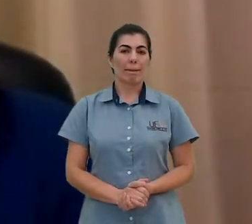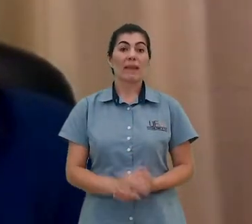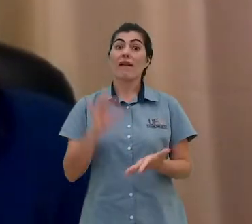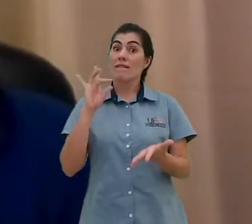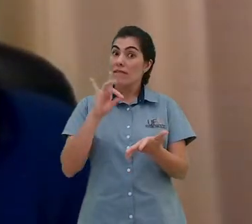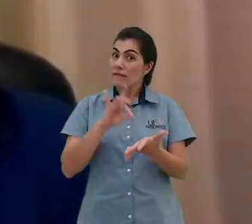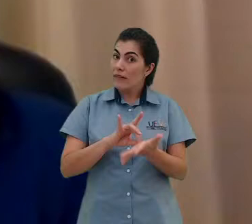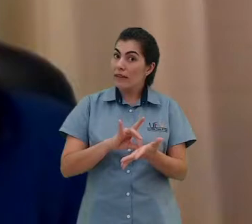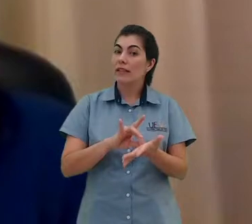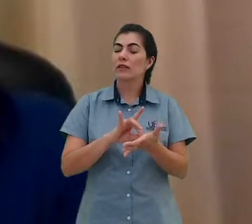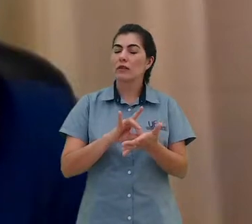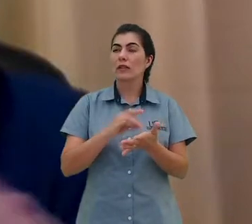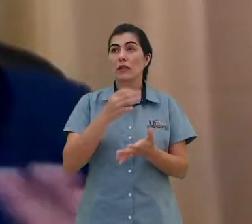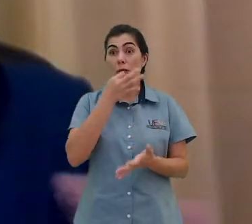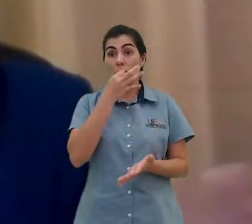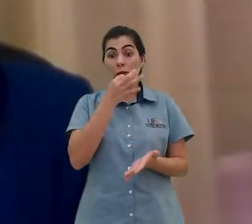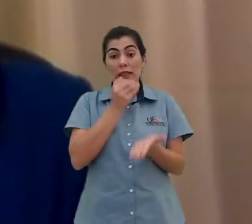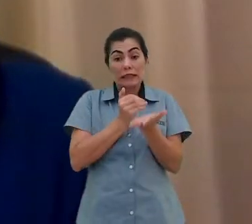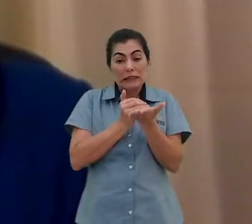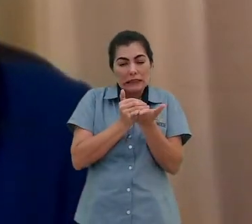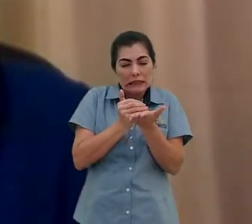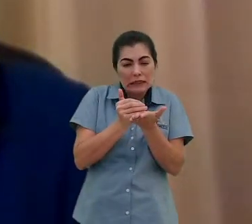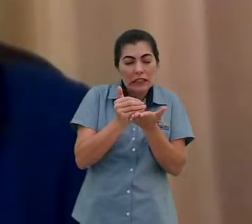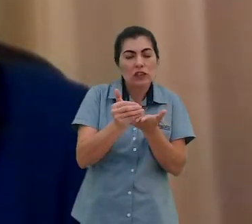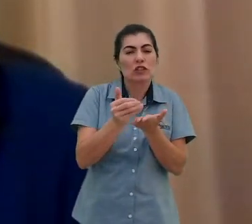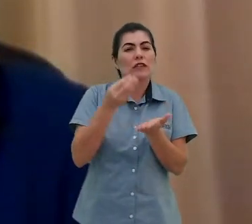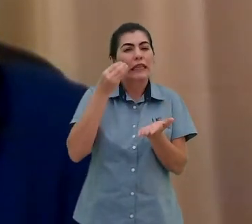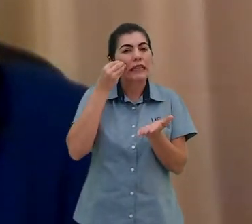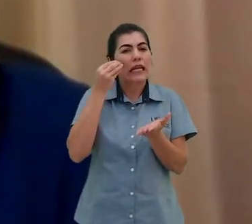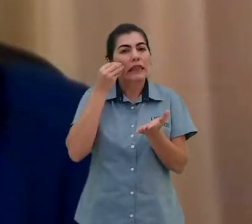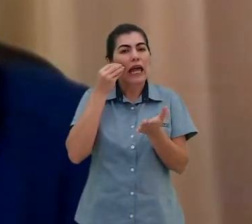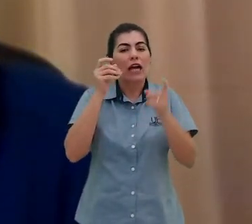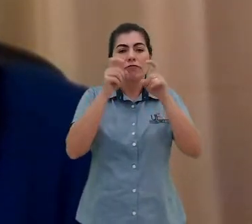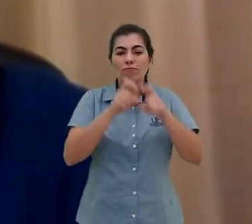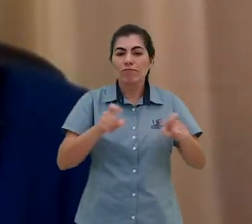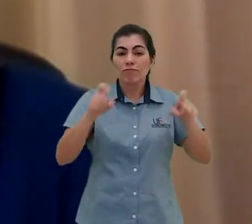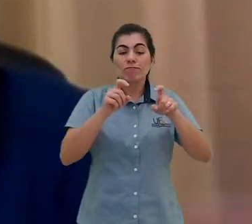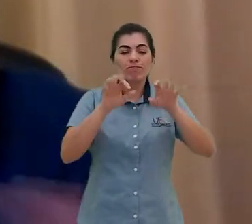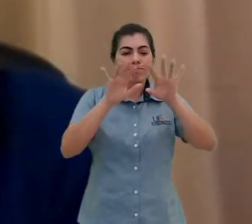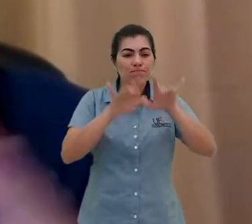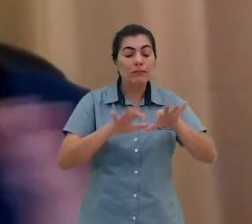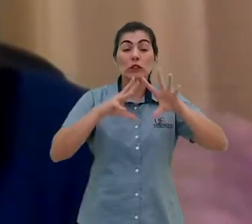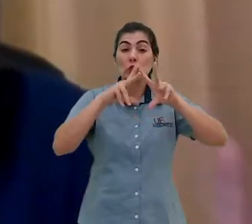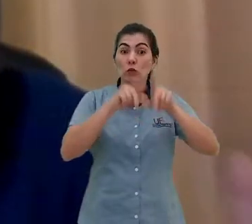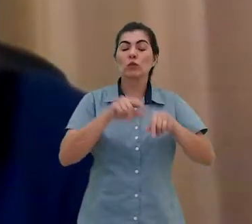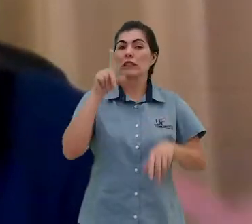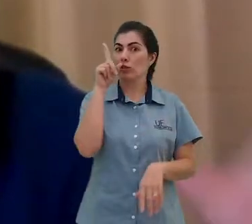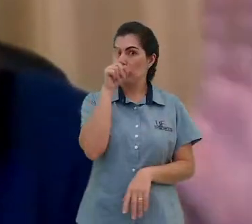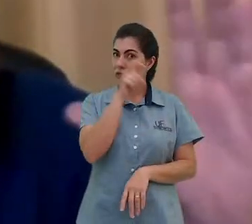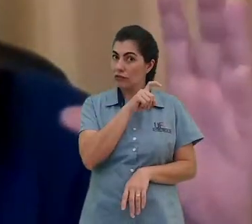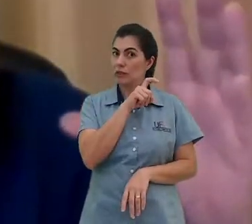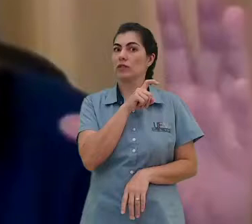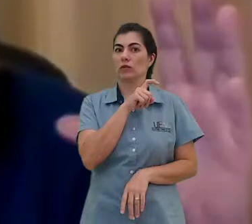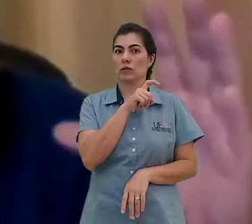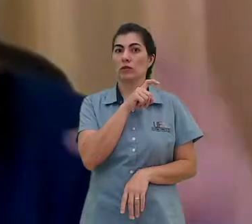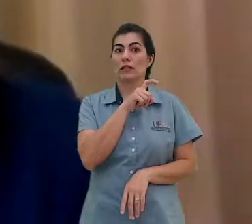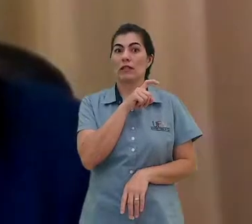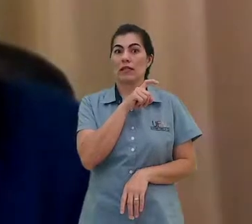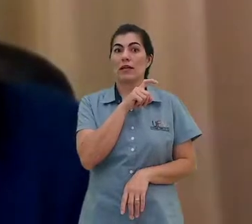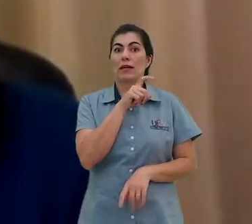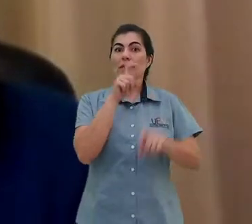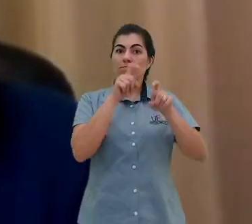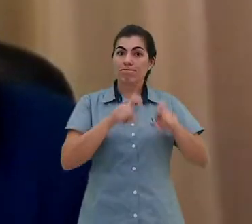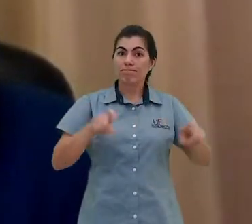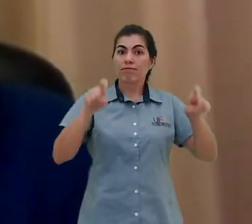acho que essa iniciativa de tentar informatizar tudo é muito difícil, tá? Mas tentar informatizar tudo é uma